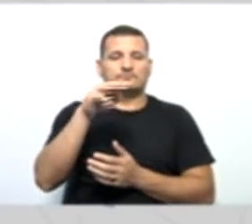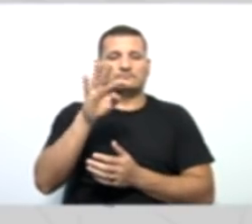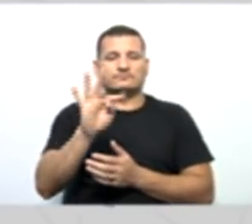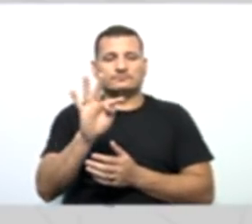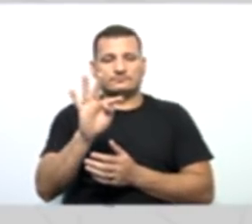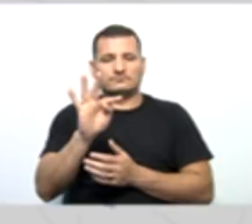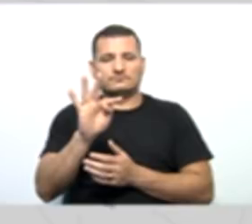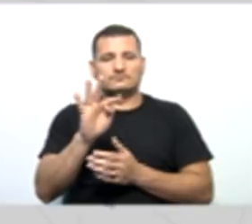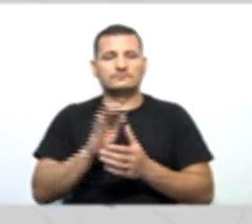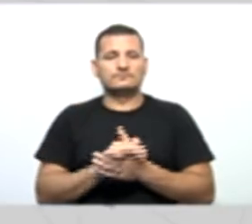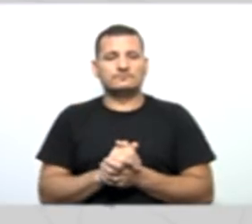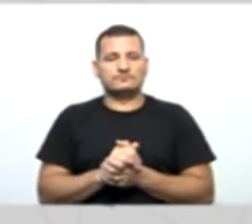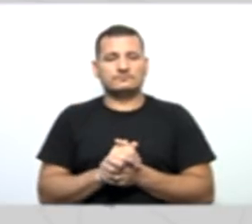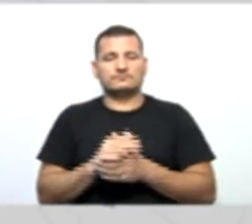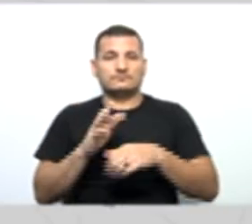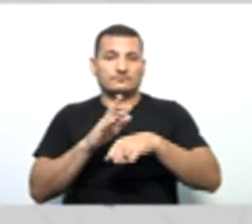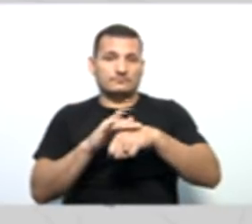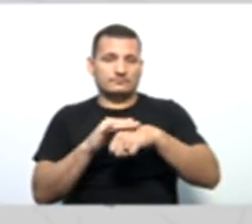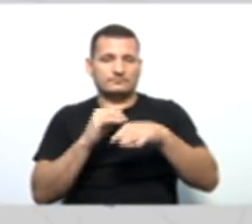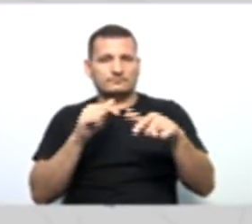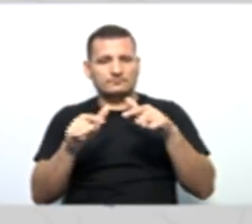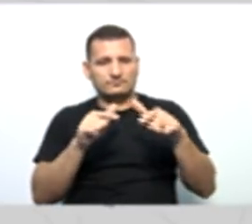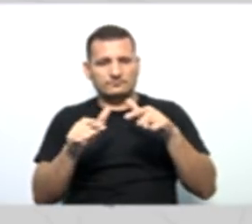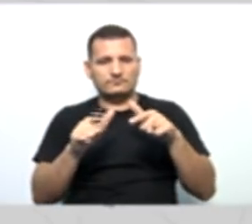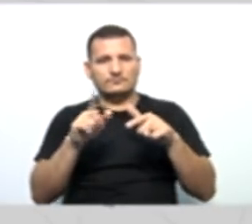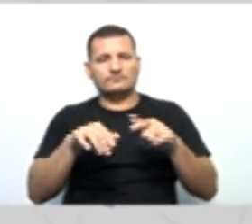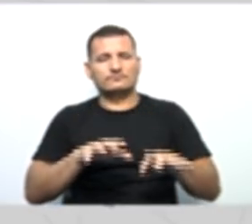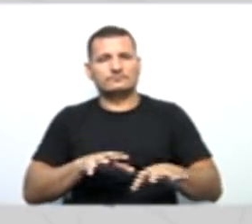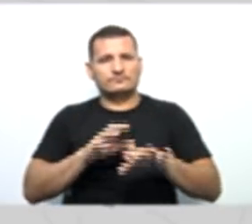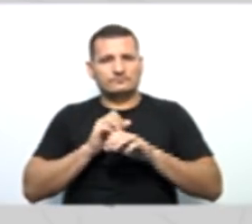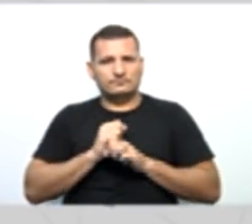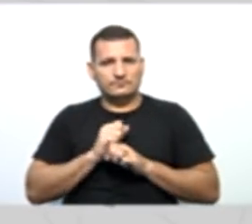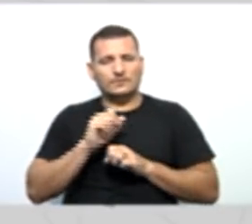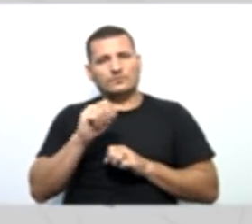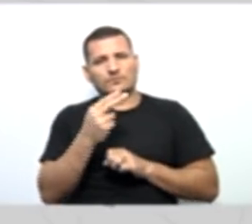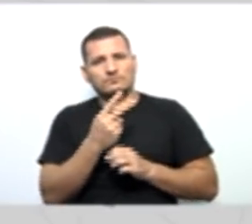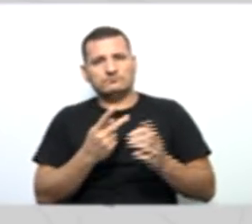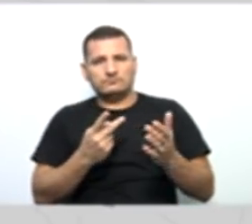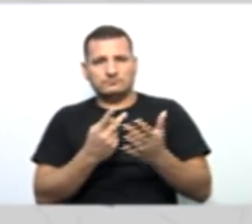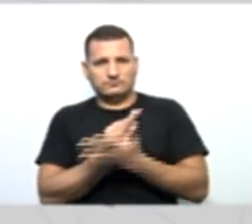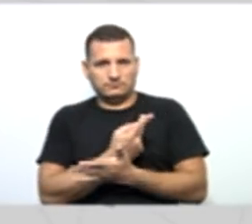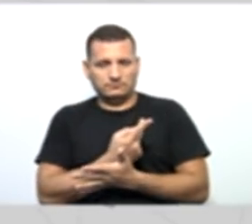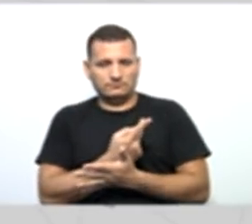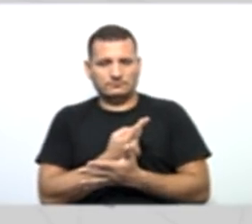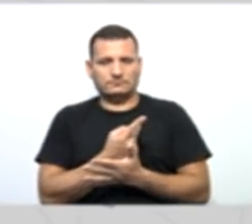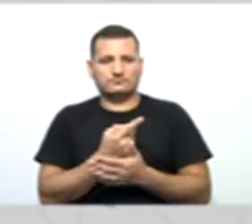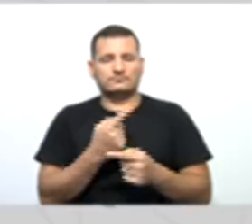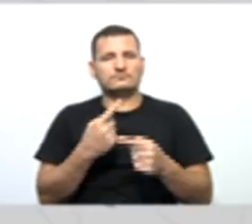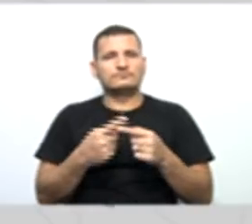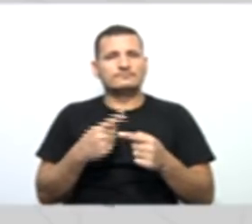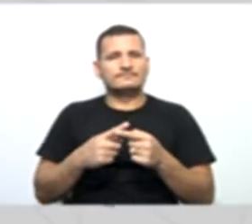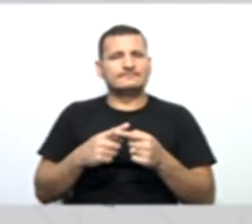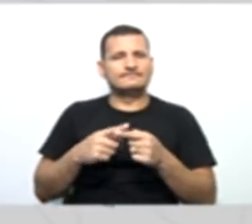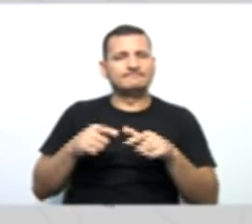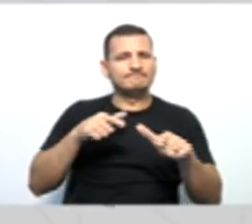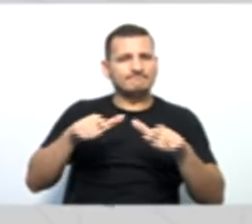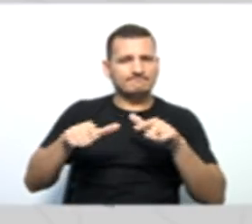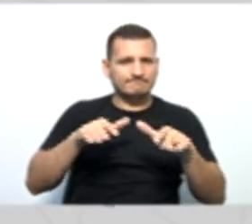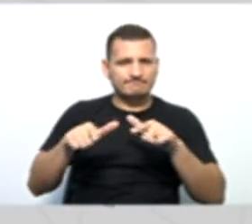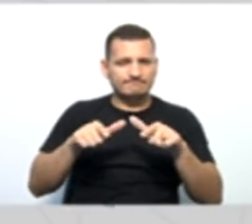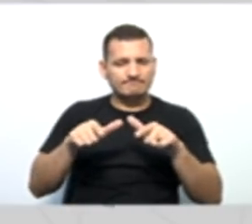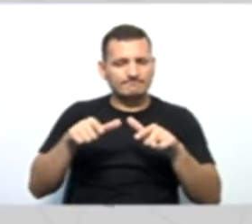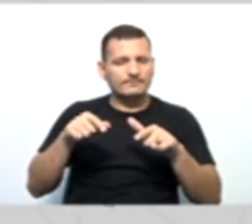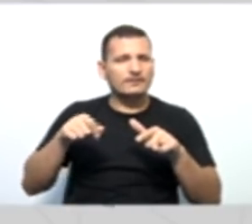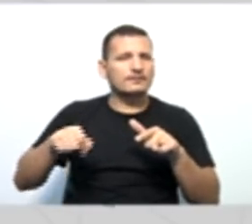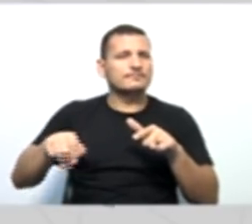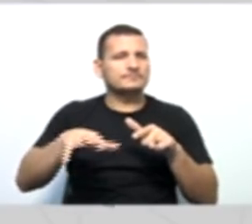nós temos a doença do trabalho, aquela adquirida ou desencadeada em função de condições especiais, né,